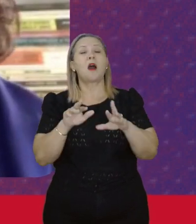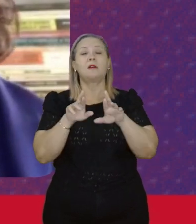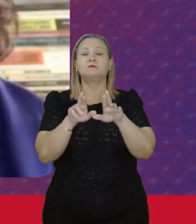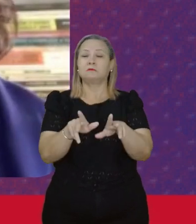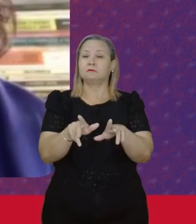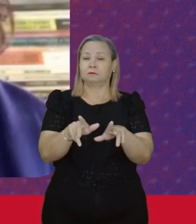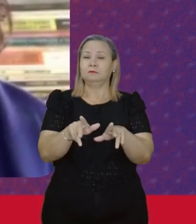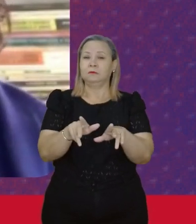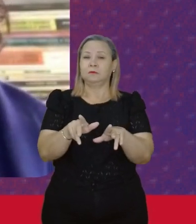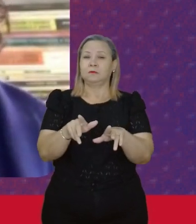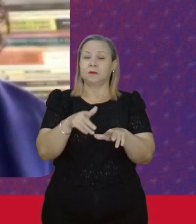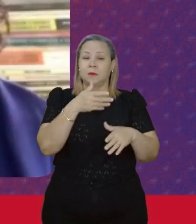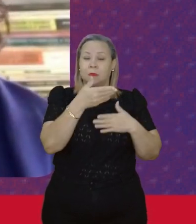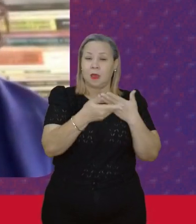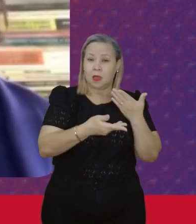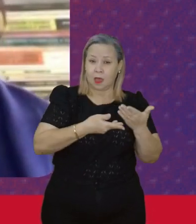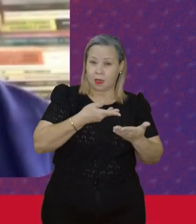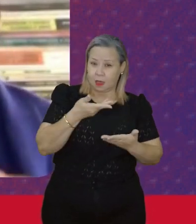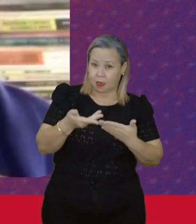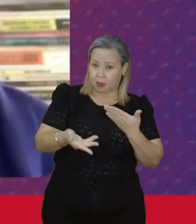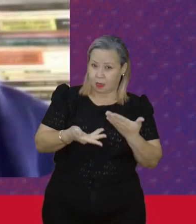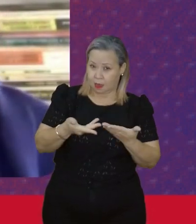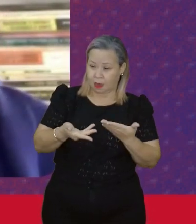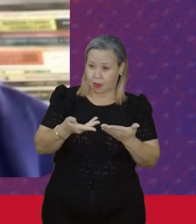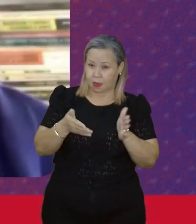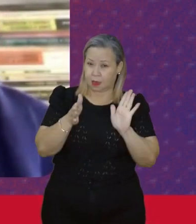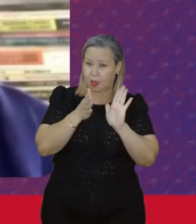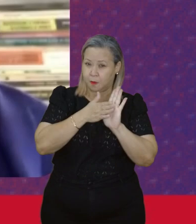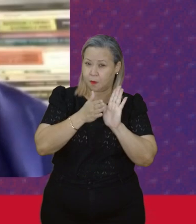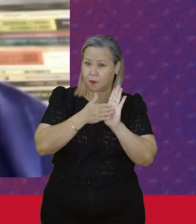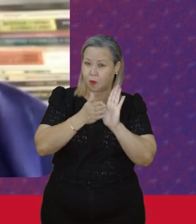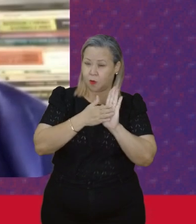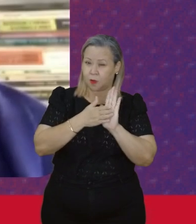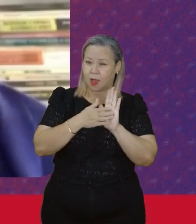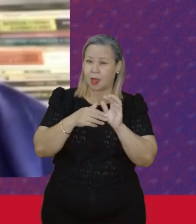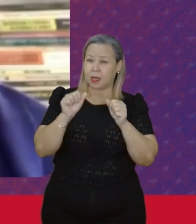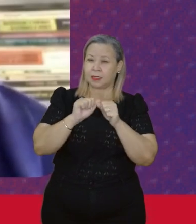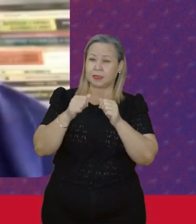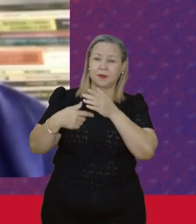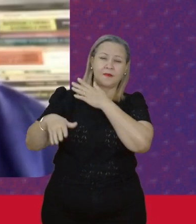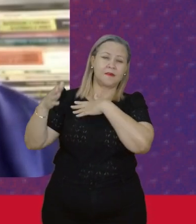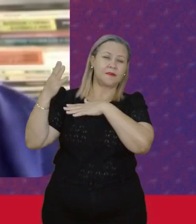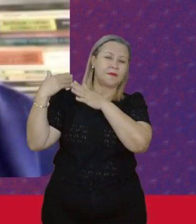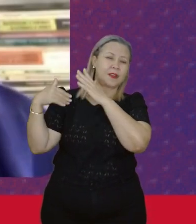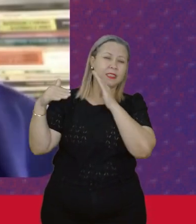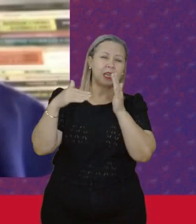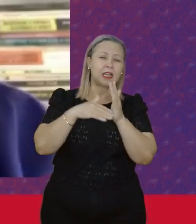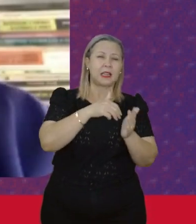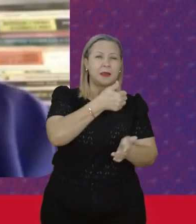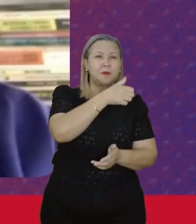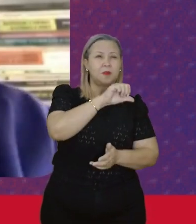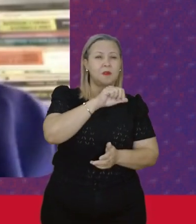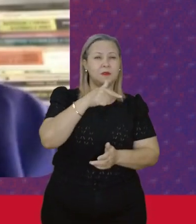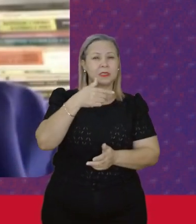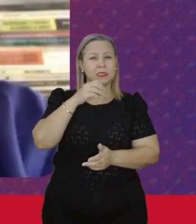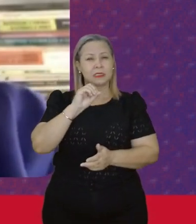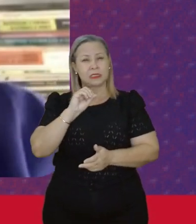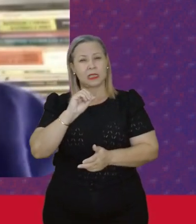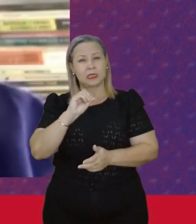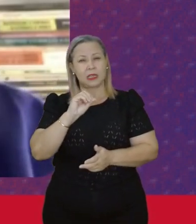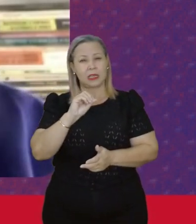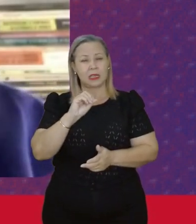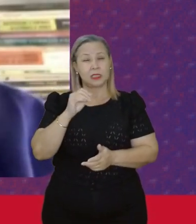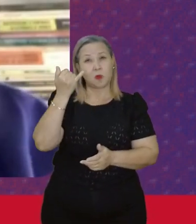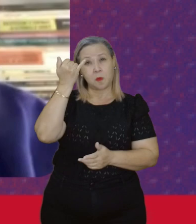diferença entre a abordagem que se fazia até a década de 70, 80 sobre a ideia de